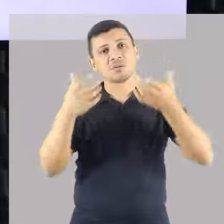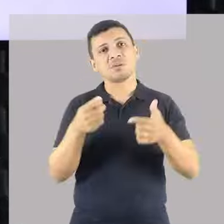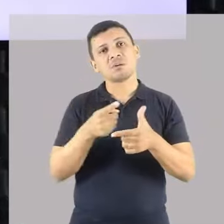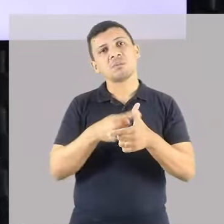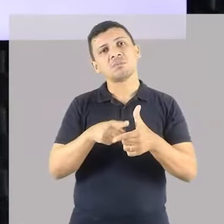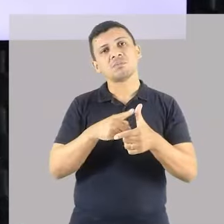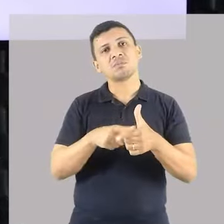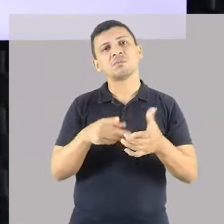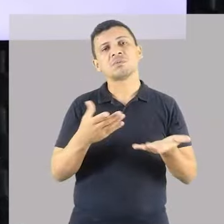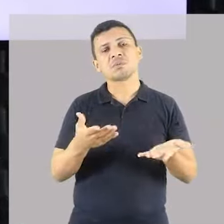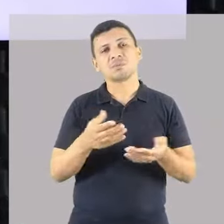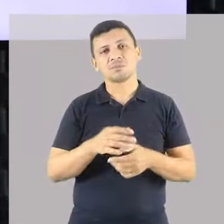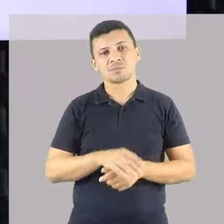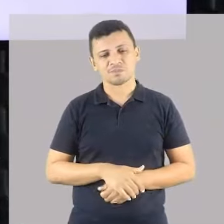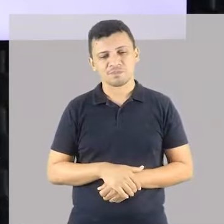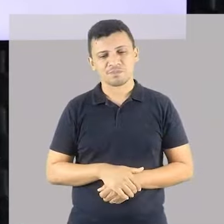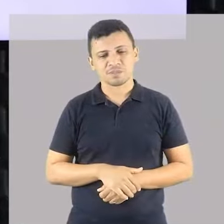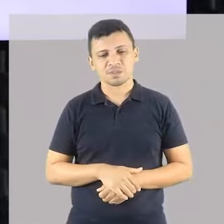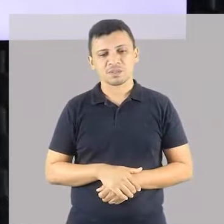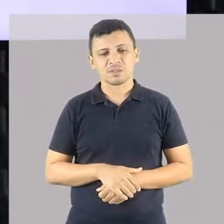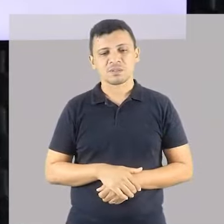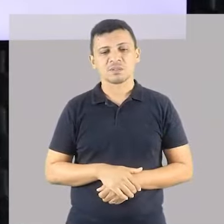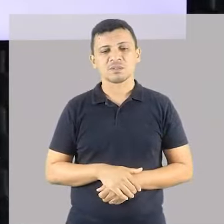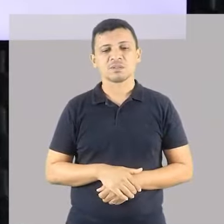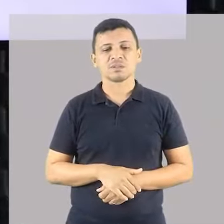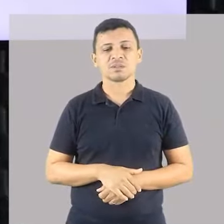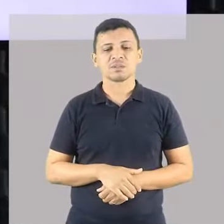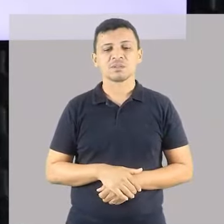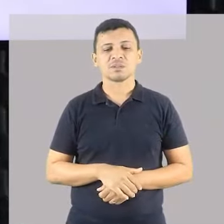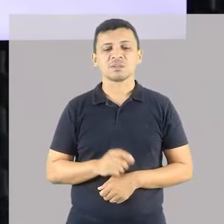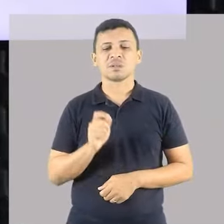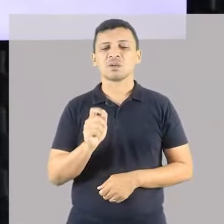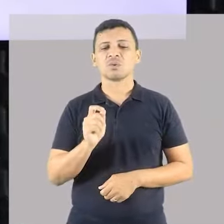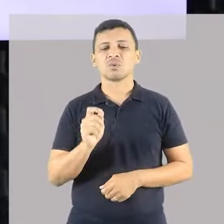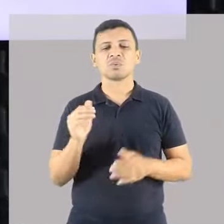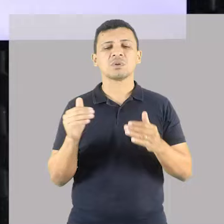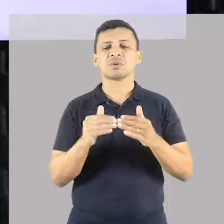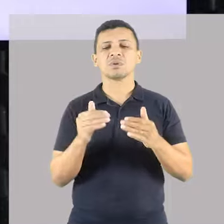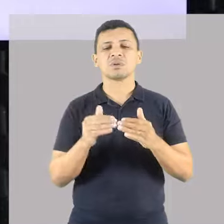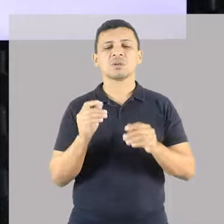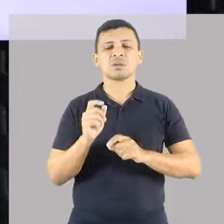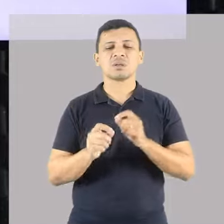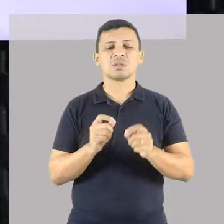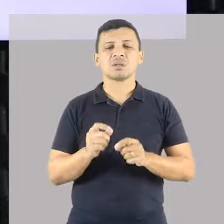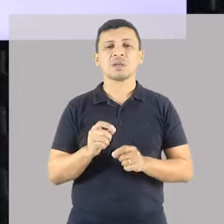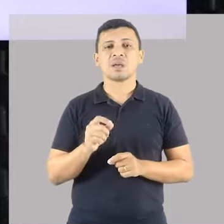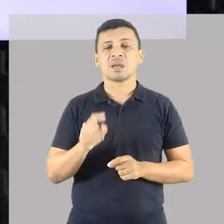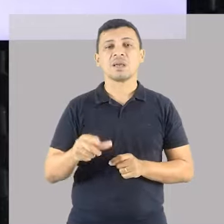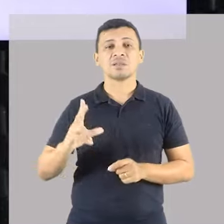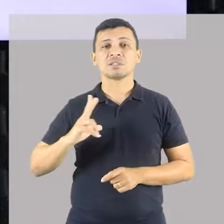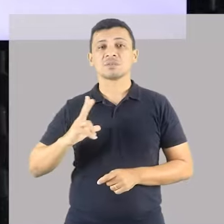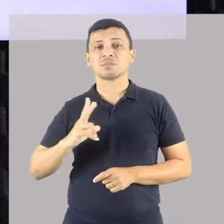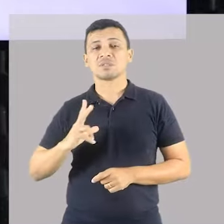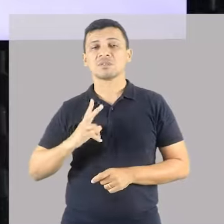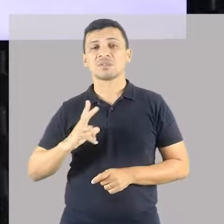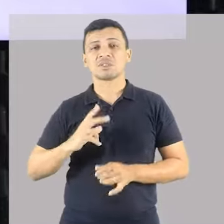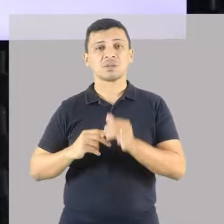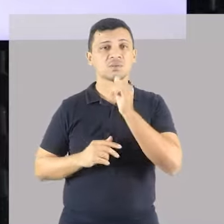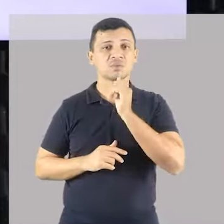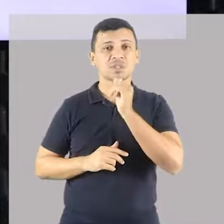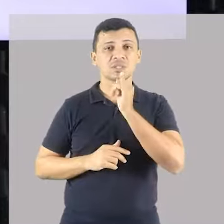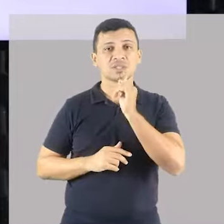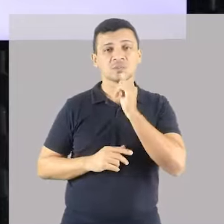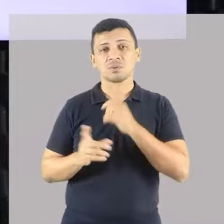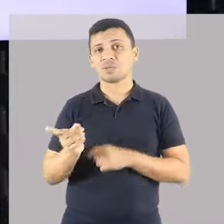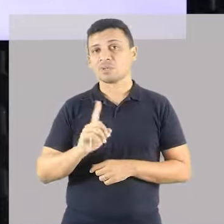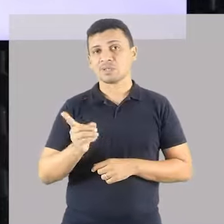morte súbito e derrame então morte súbito e derrame está associado a uma ideia de especificação de exemplificação